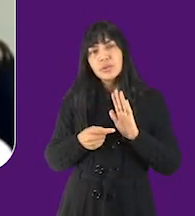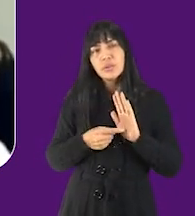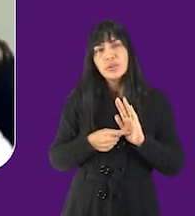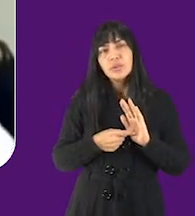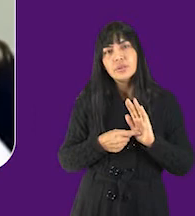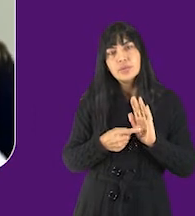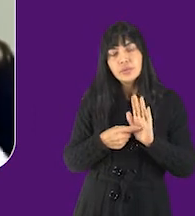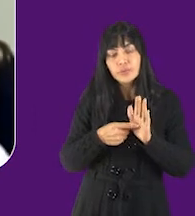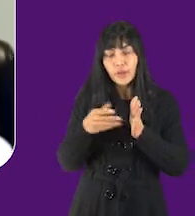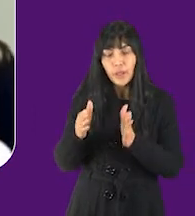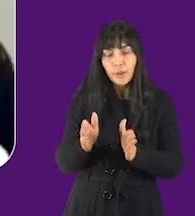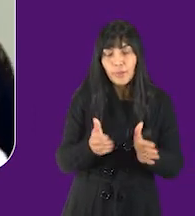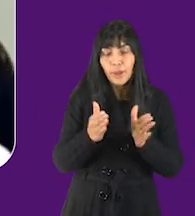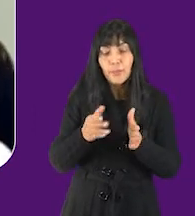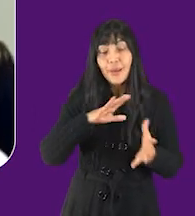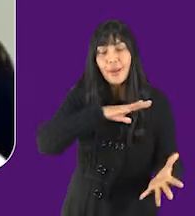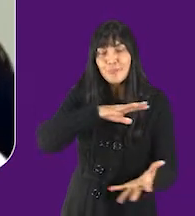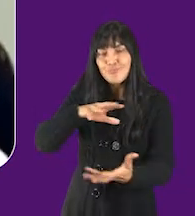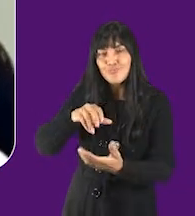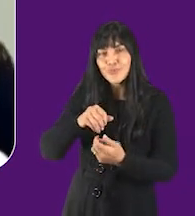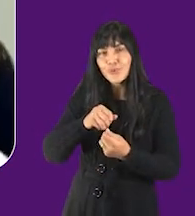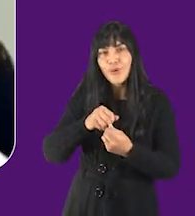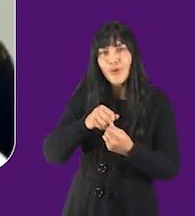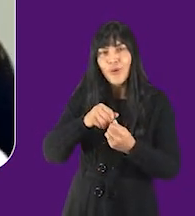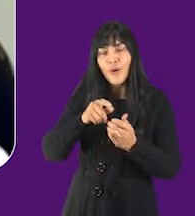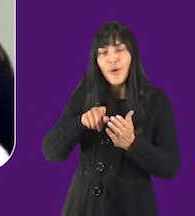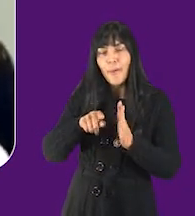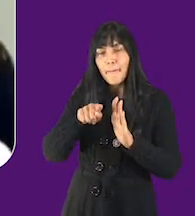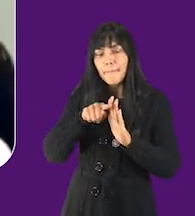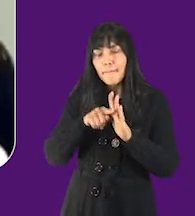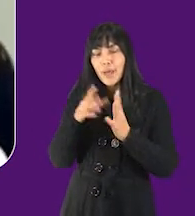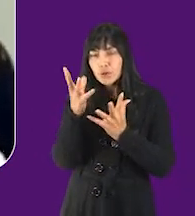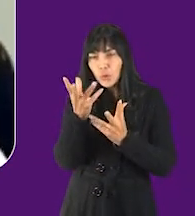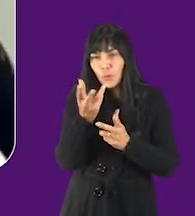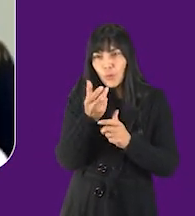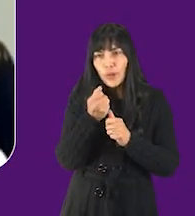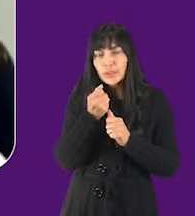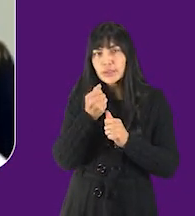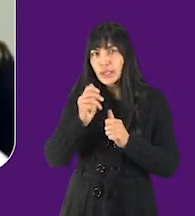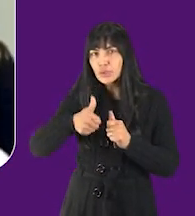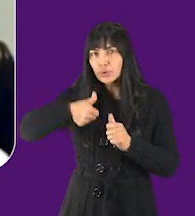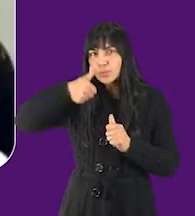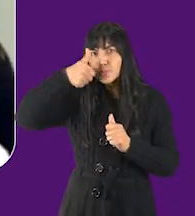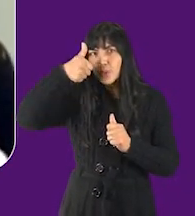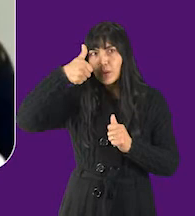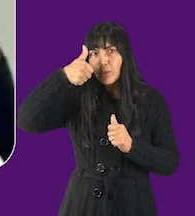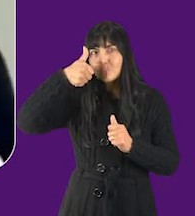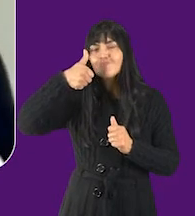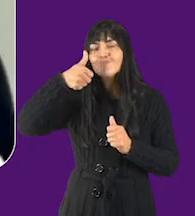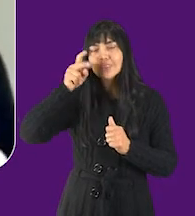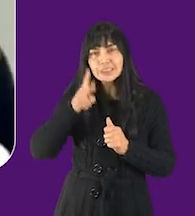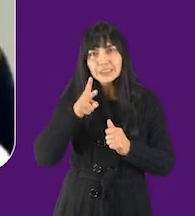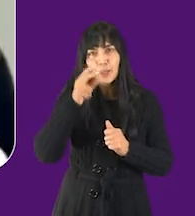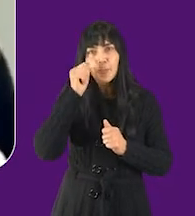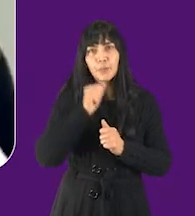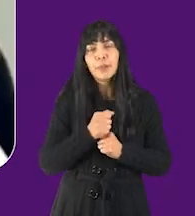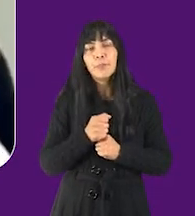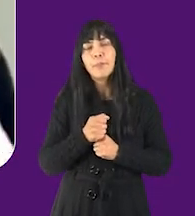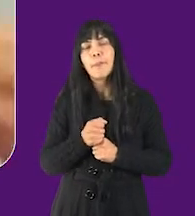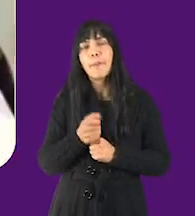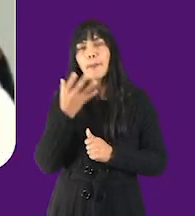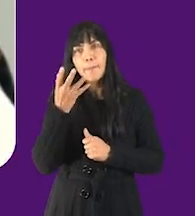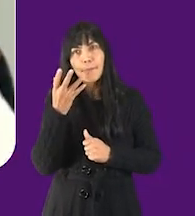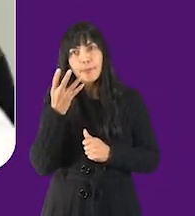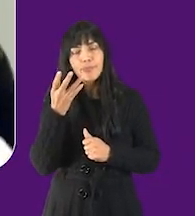nível de produtividade mundial, eu, particularmente, acredito que mais oportunidade você tem de melhorar, né? De